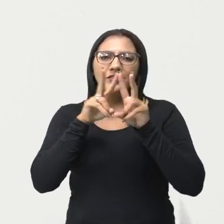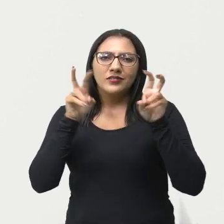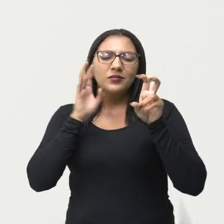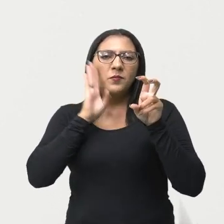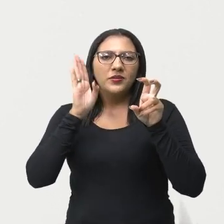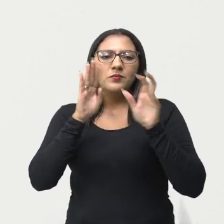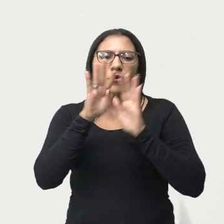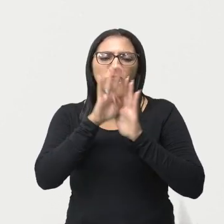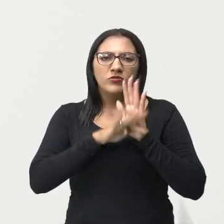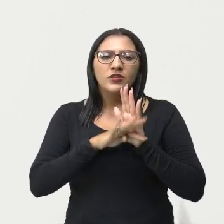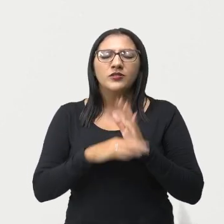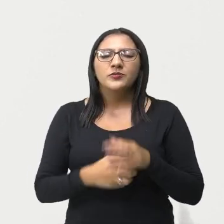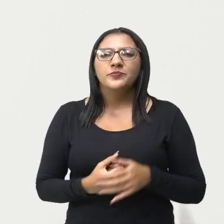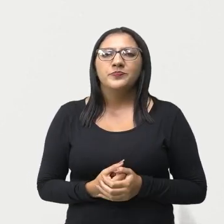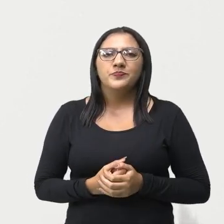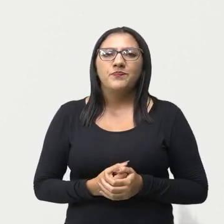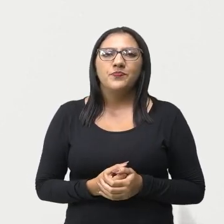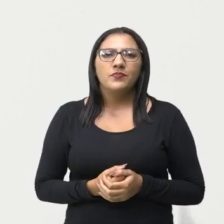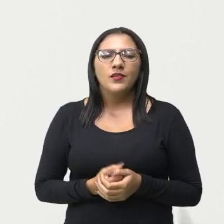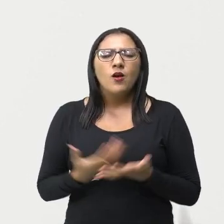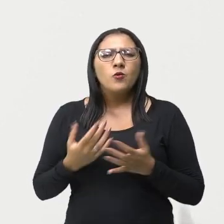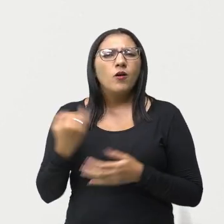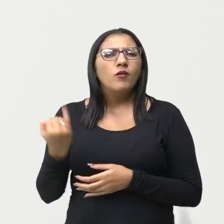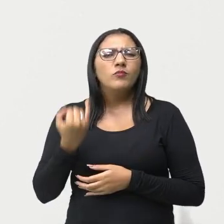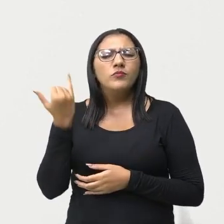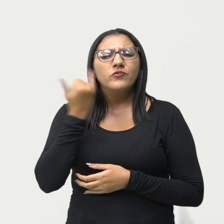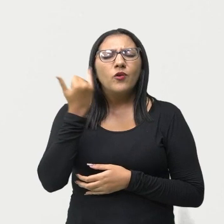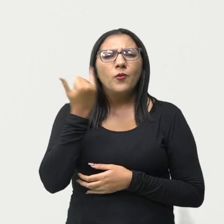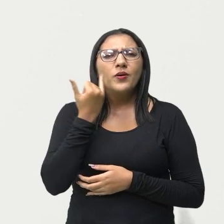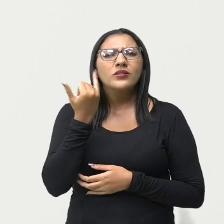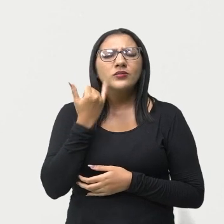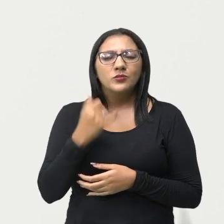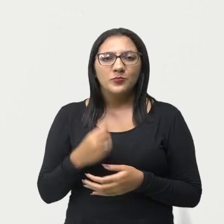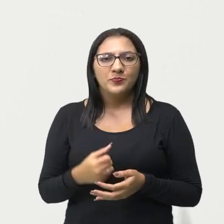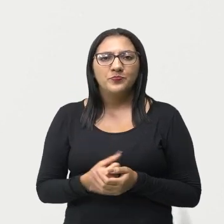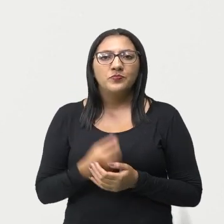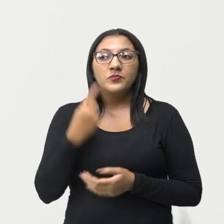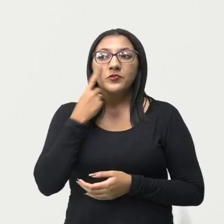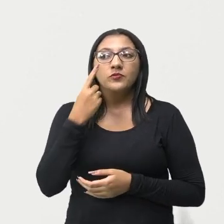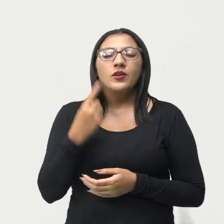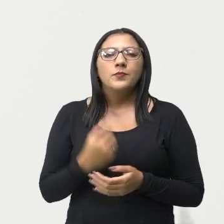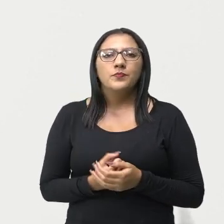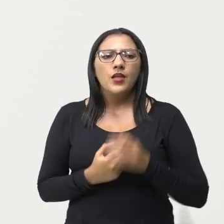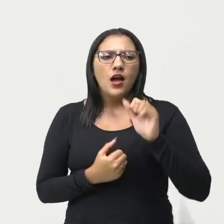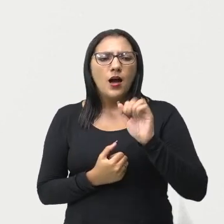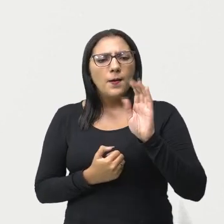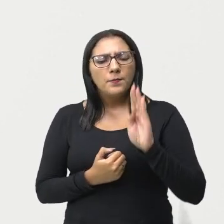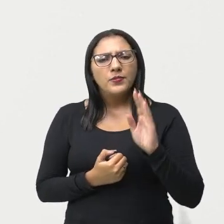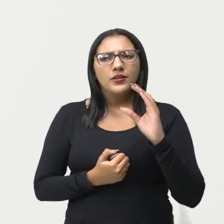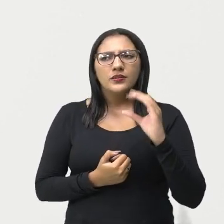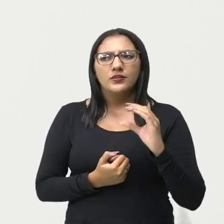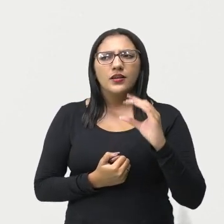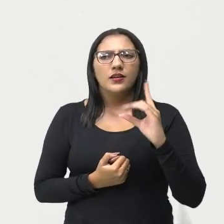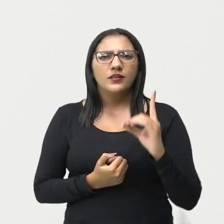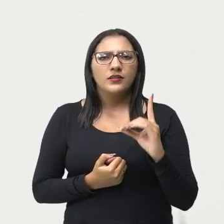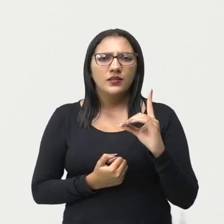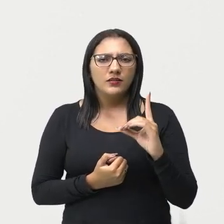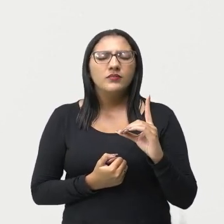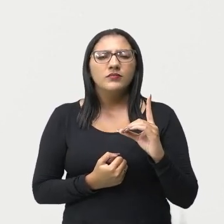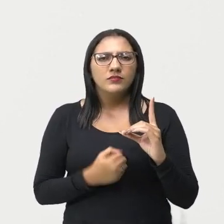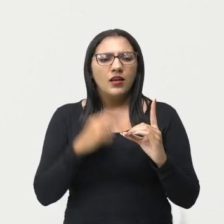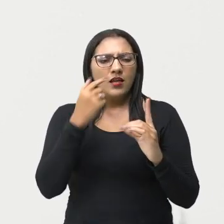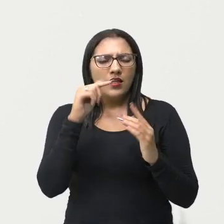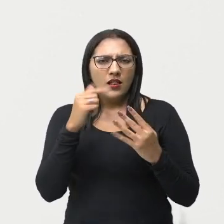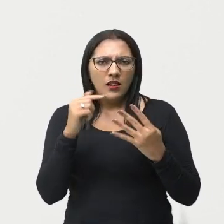texto. Então, qual é a informação mais importante? A gente tem aqui alternativas de A a B, que serão